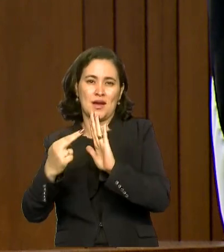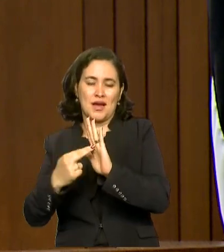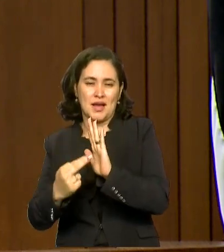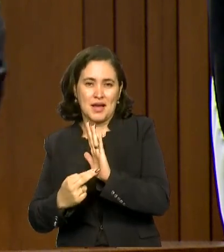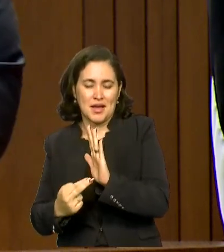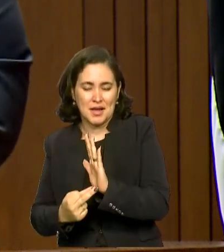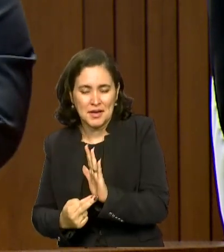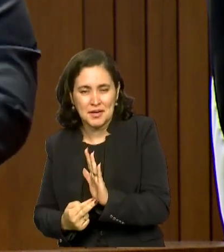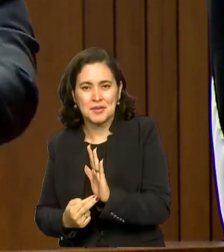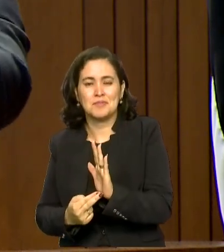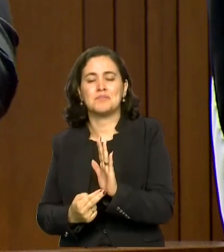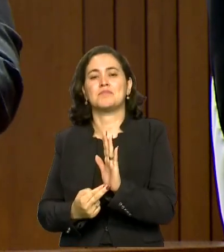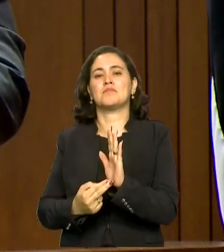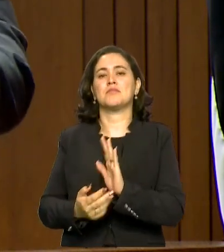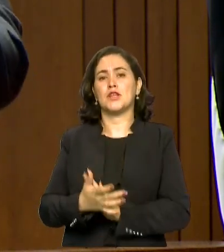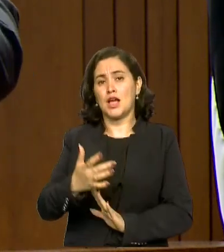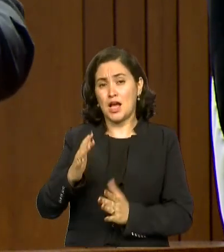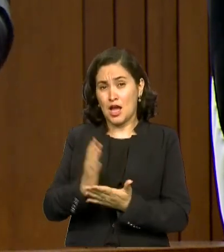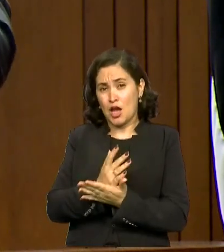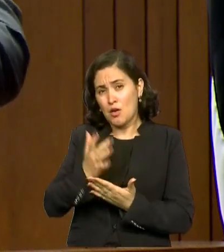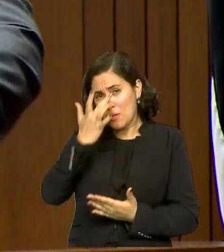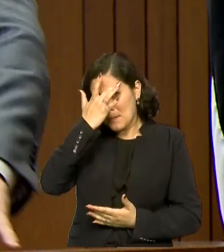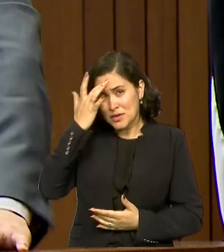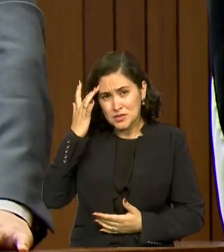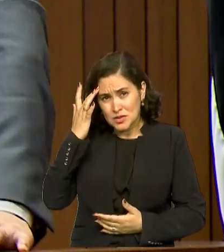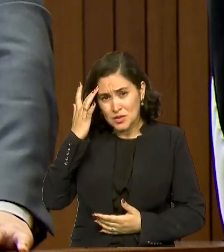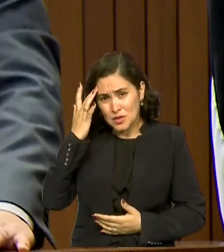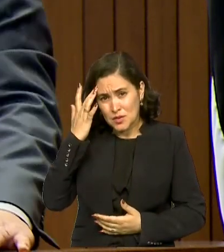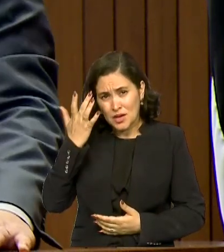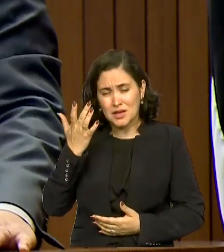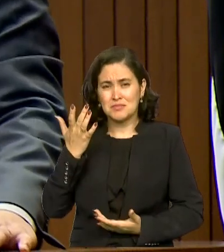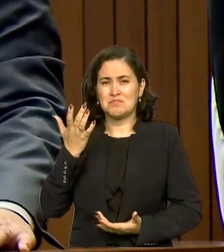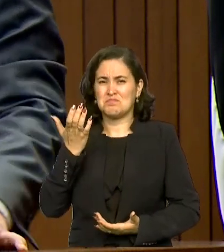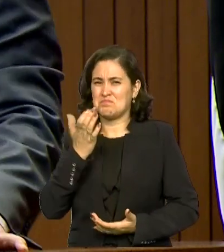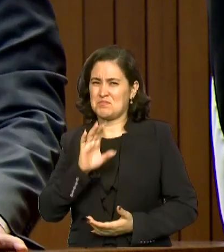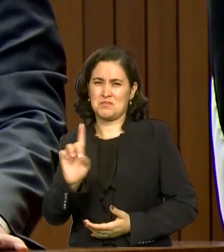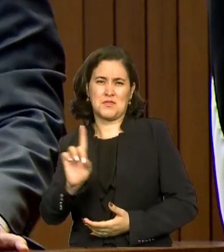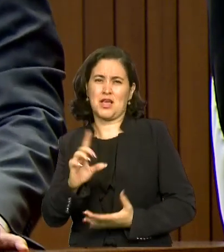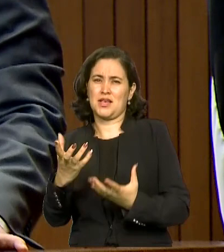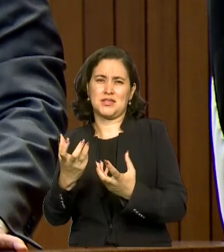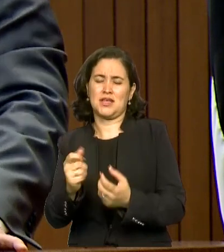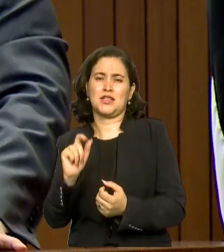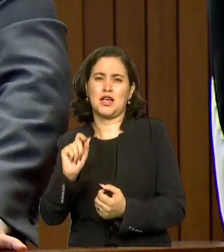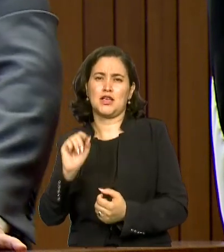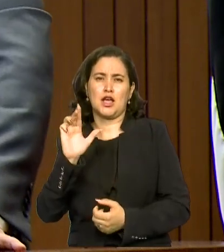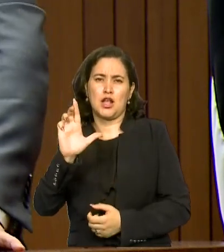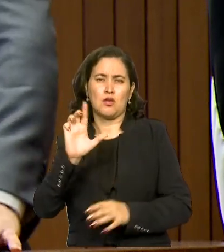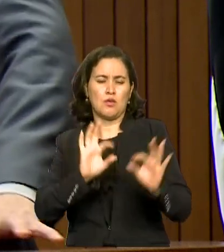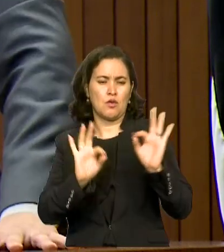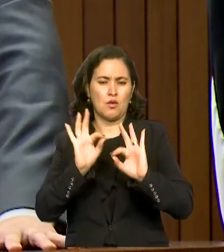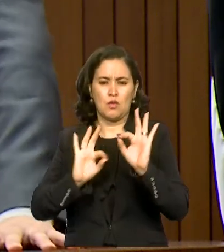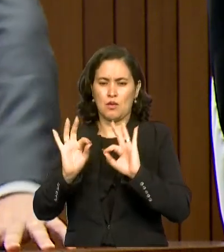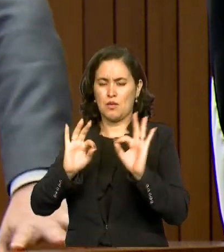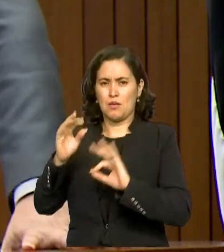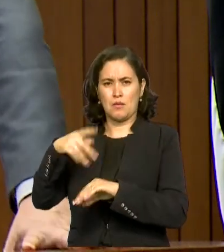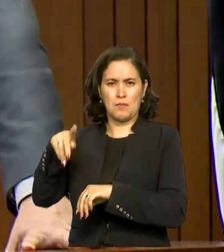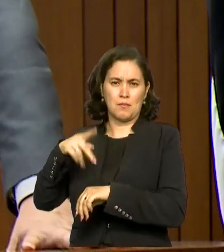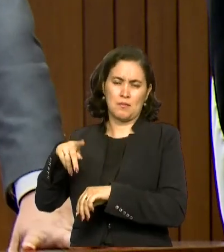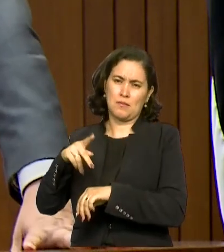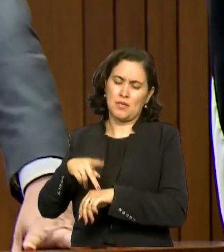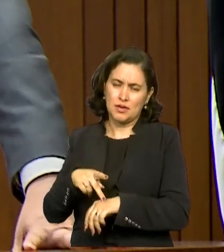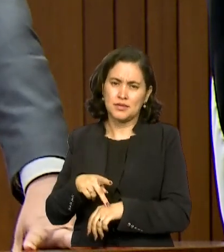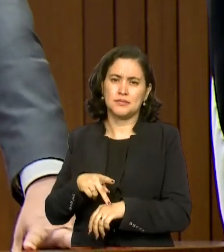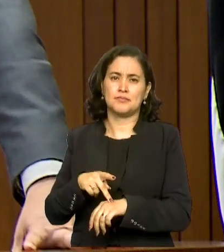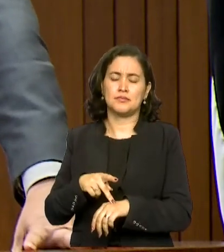está reconstruindo o país. A isenção, a faixa de isenção mais baixa é para todos e para cima também houve o reajuste na